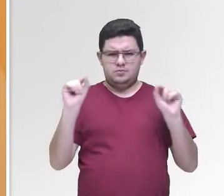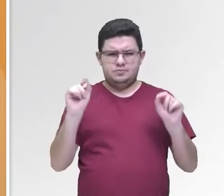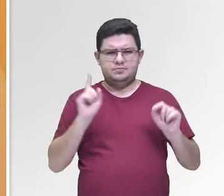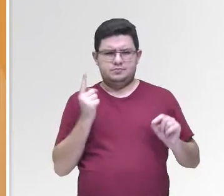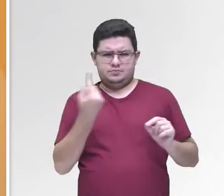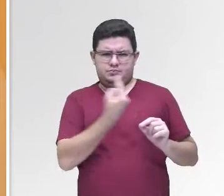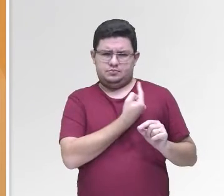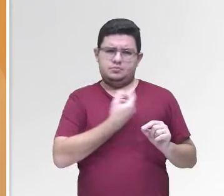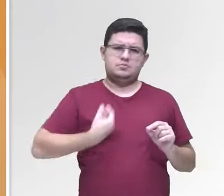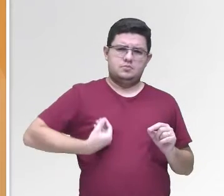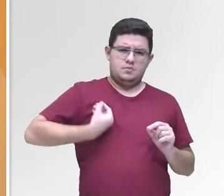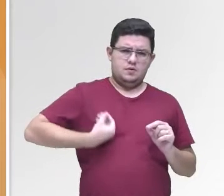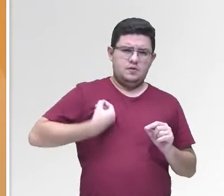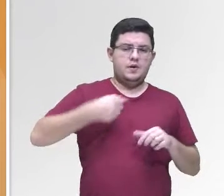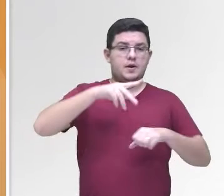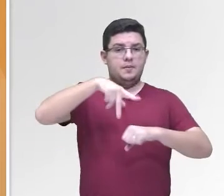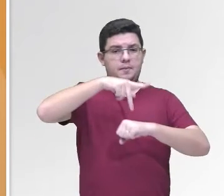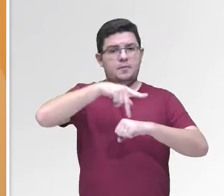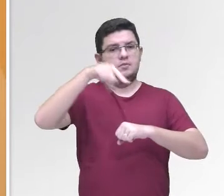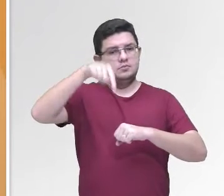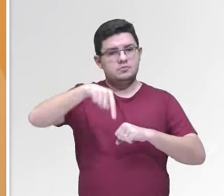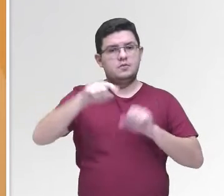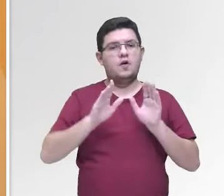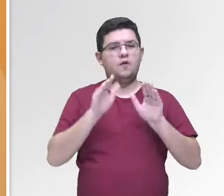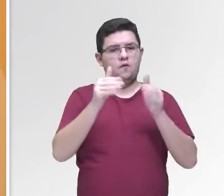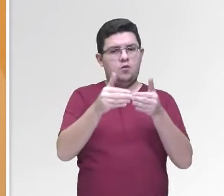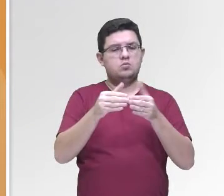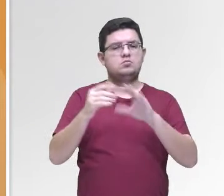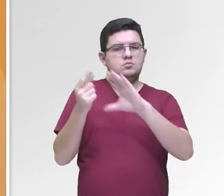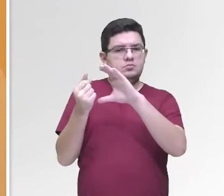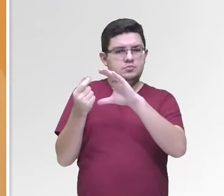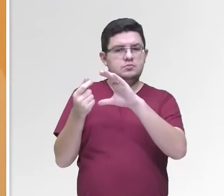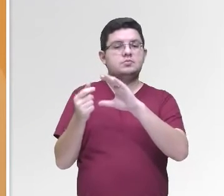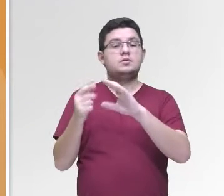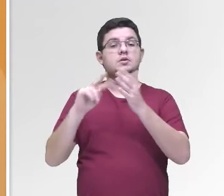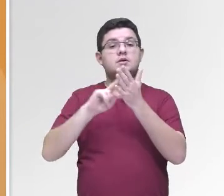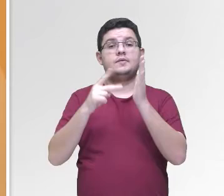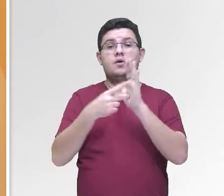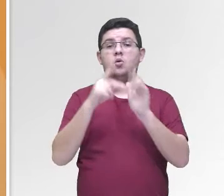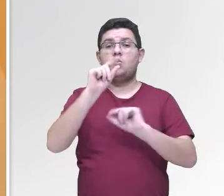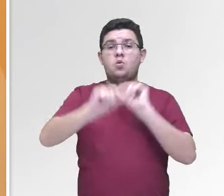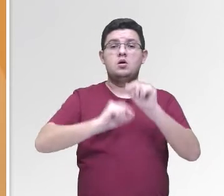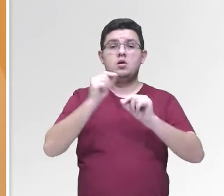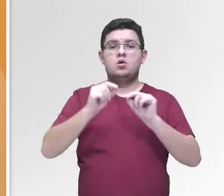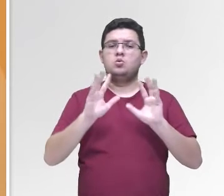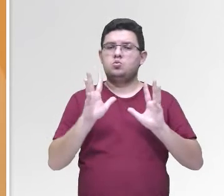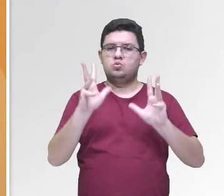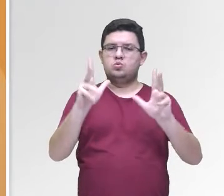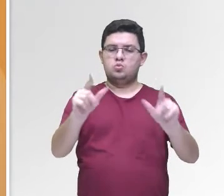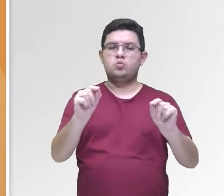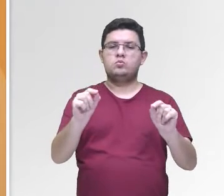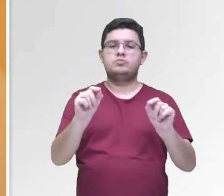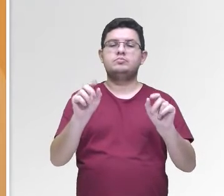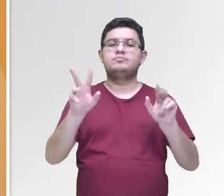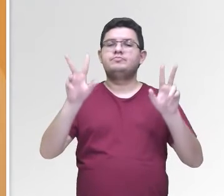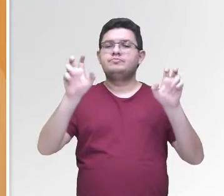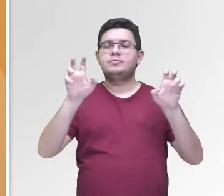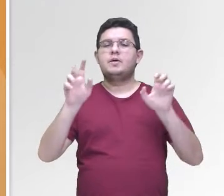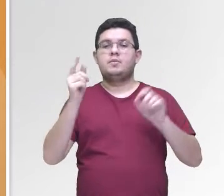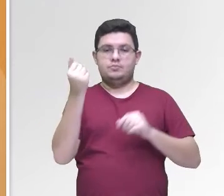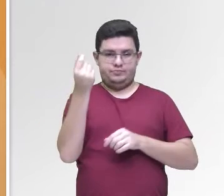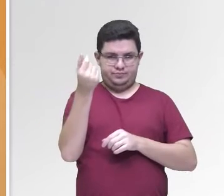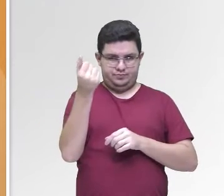país capitalista, nós estamos nos referindo, né, a tudo que envolve o dinheiro, a forma